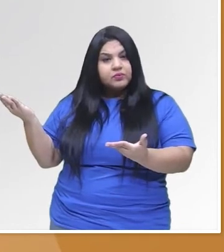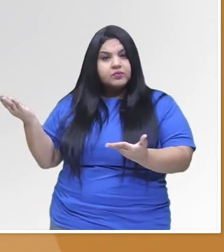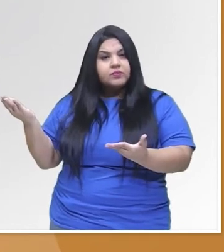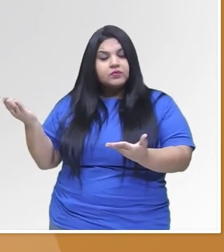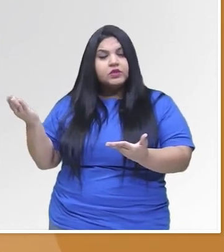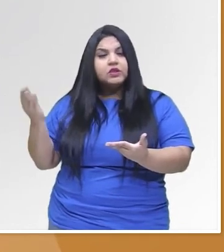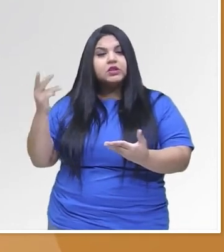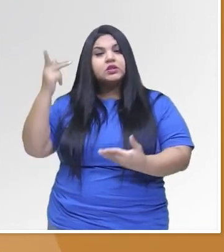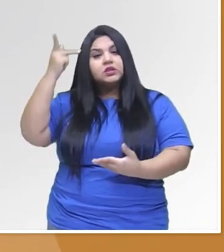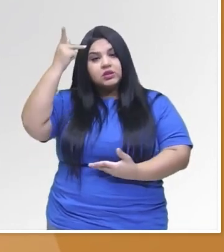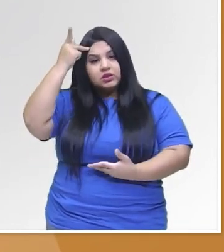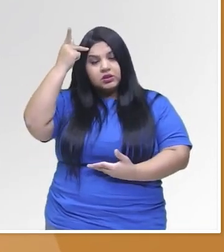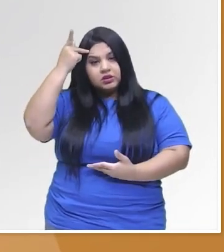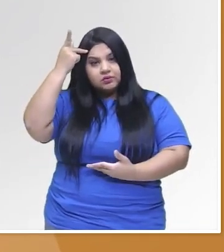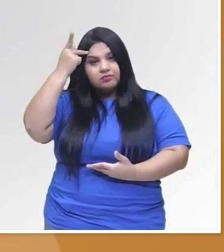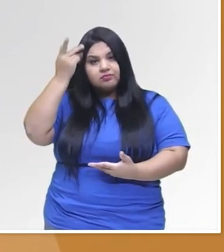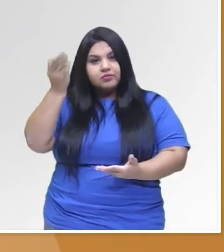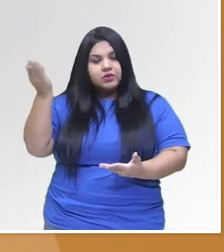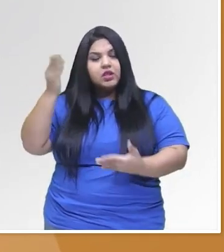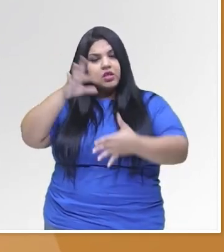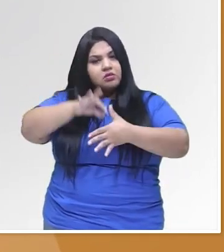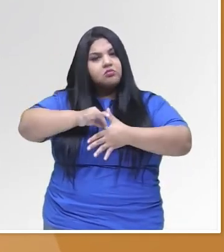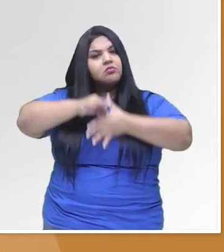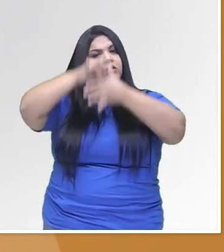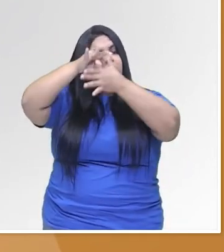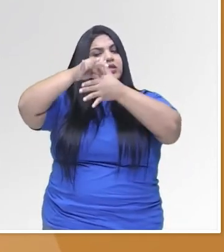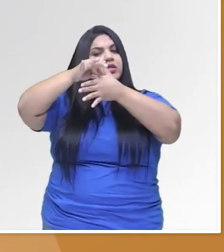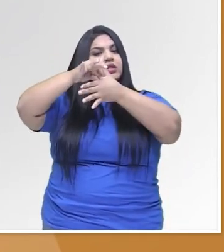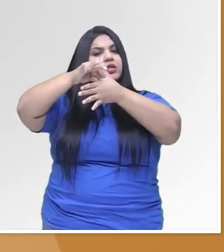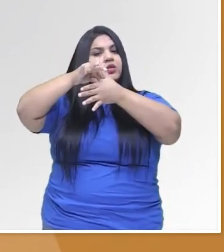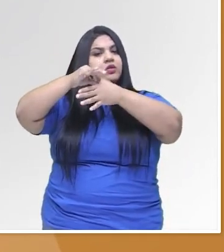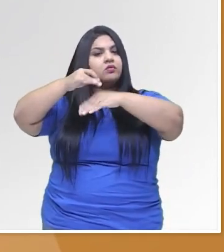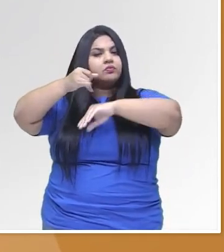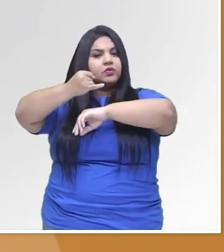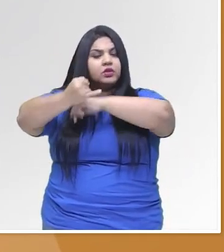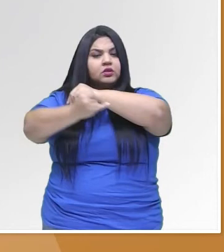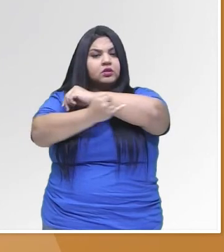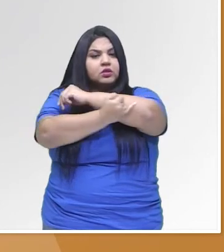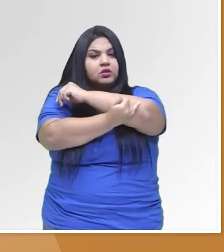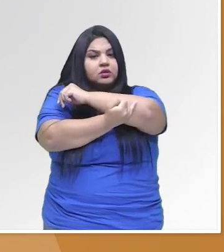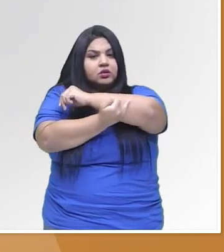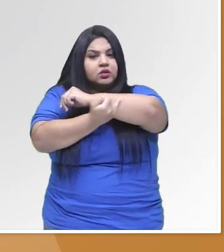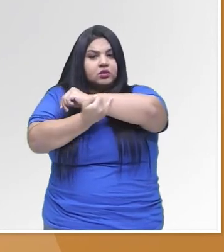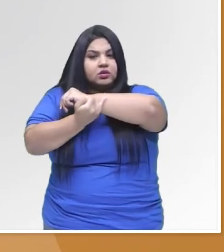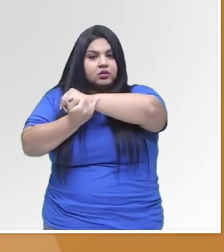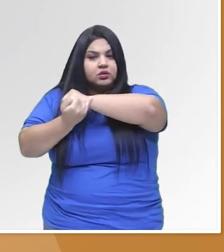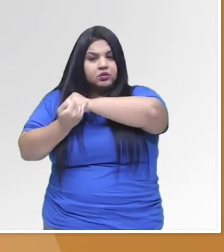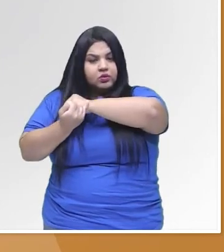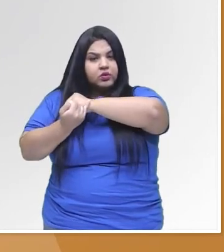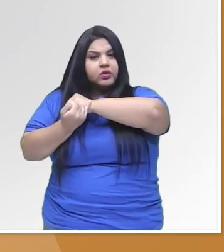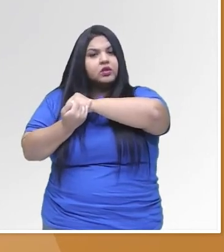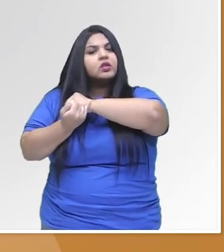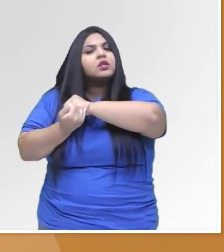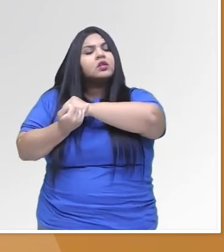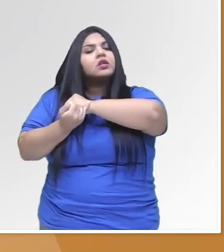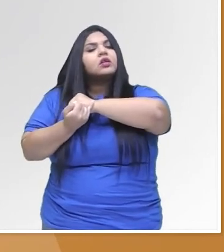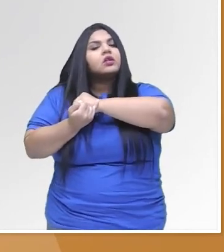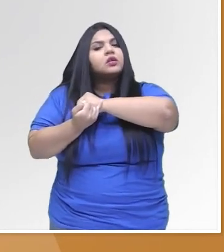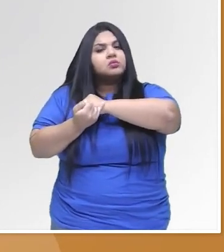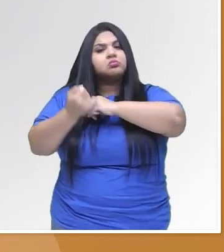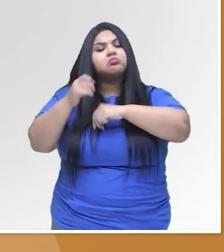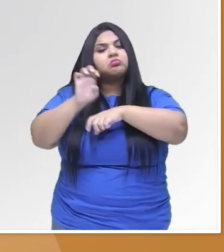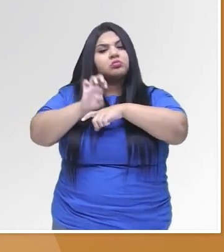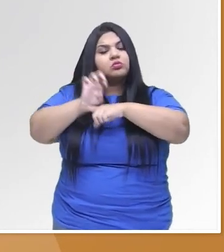um estado que também é destaque na questão da infraestrutura, né? O estado de São Paulo. Falei isso na primeira aula para